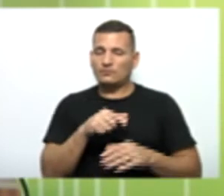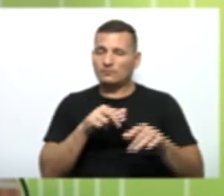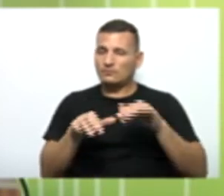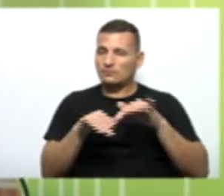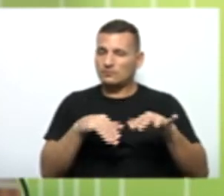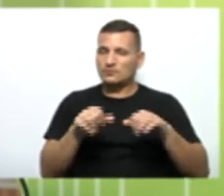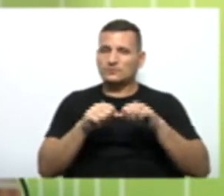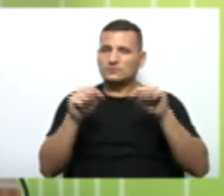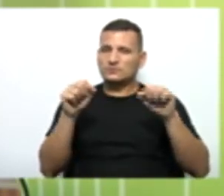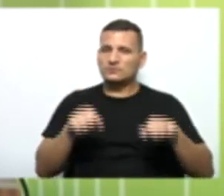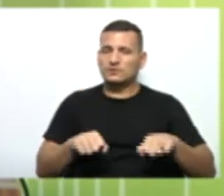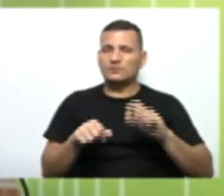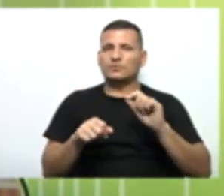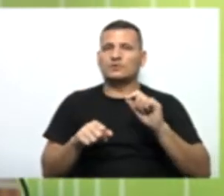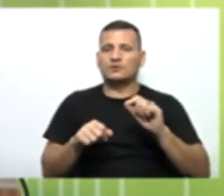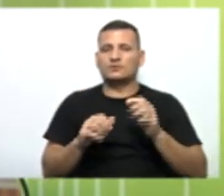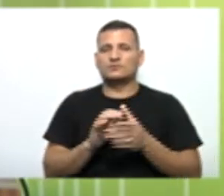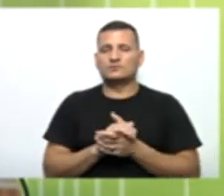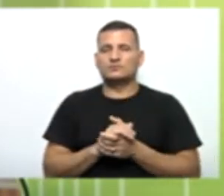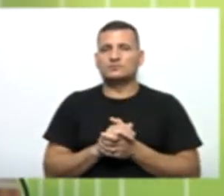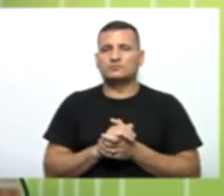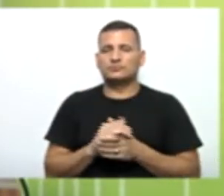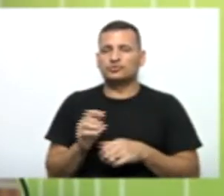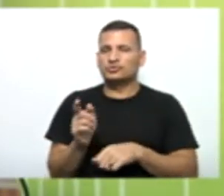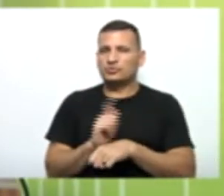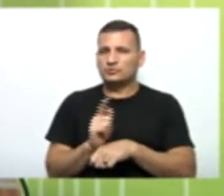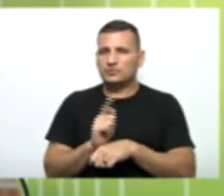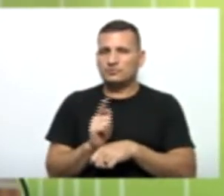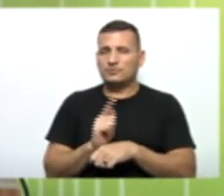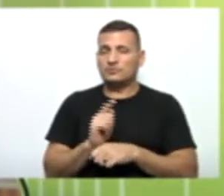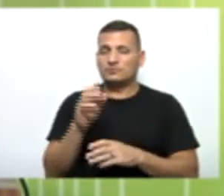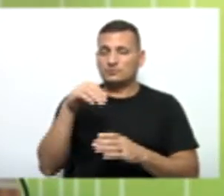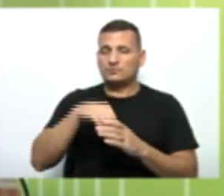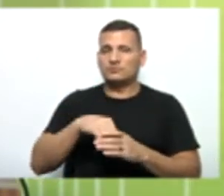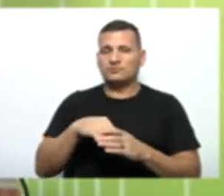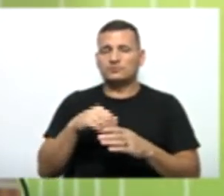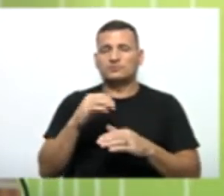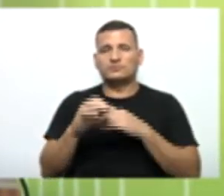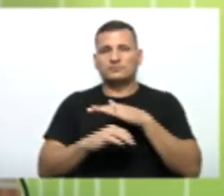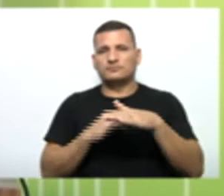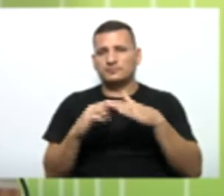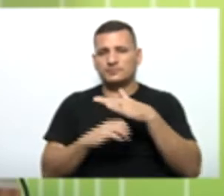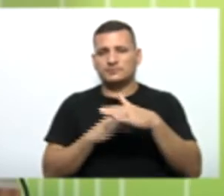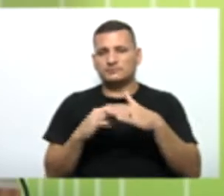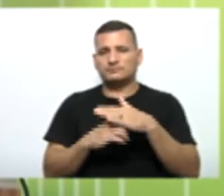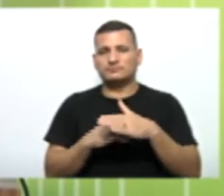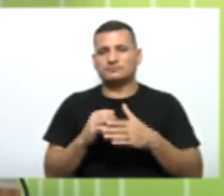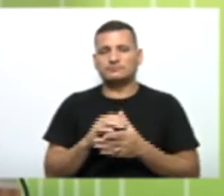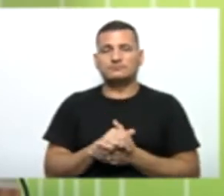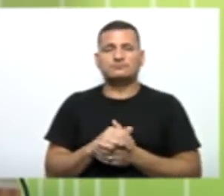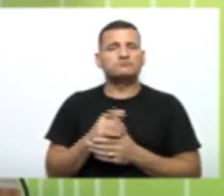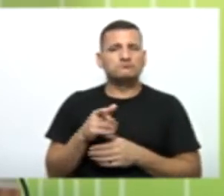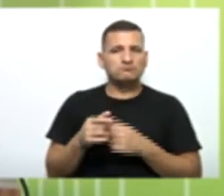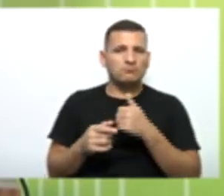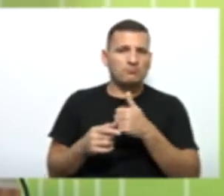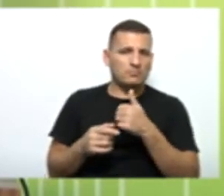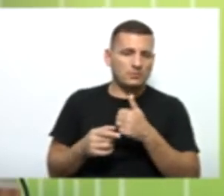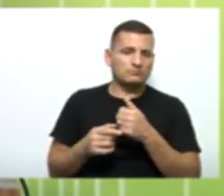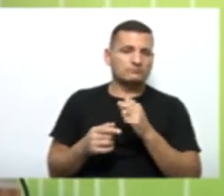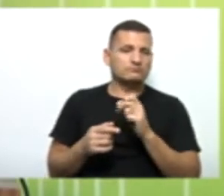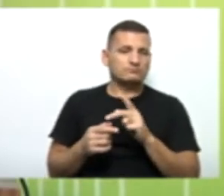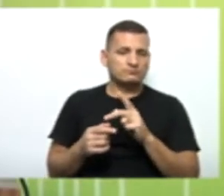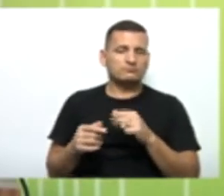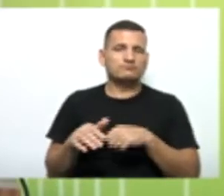para mim, para fazer o gerenciamento das minhas atividades aqui na empresa. E aí você vai falar, muito bem, vamos